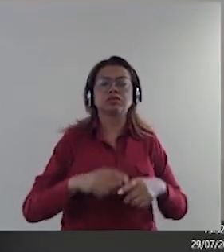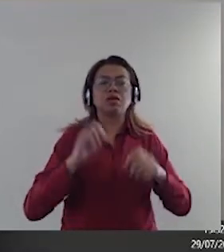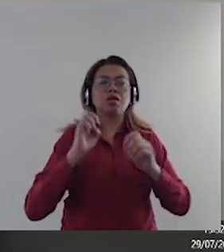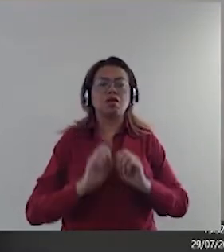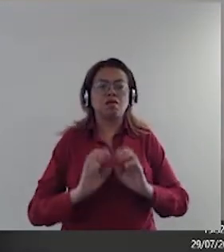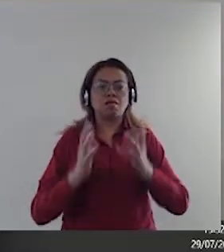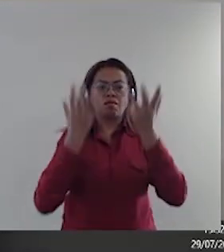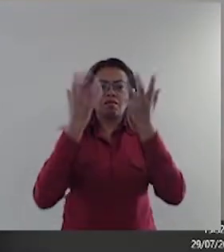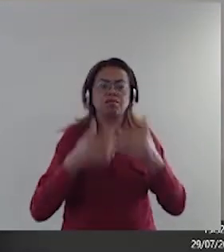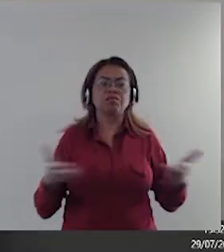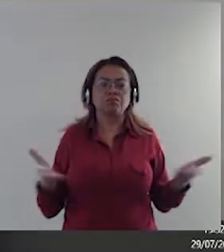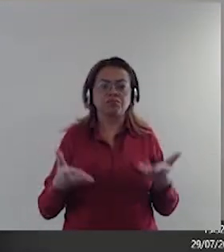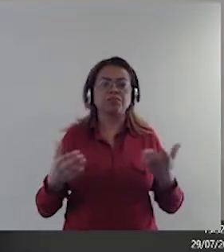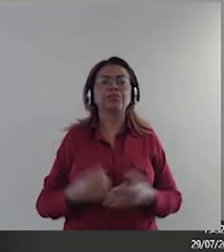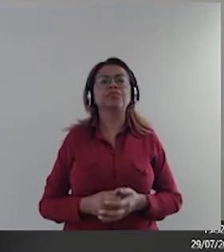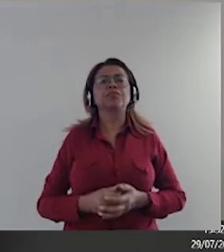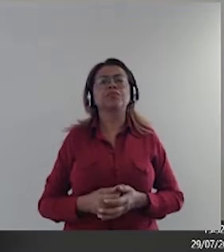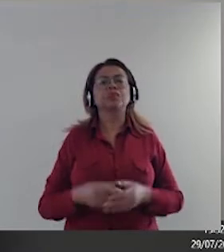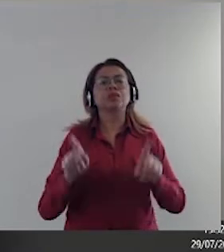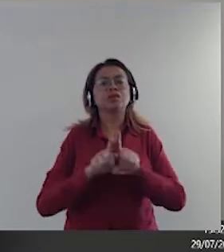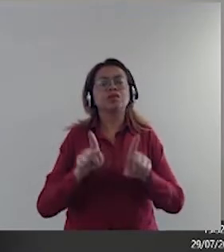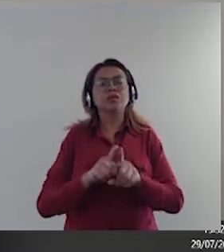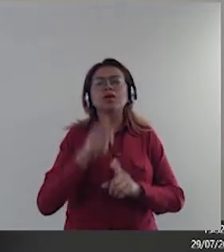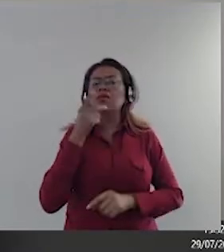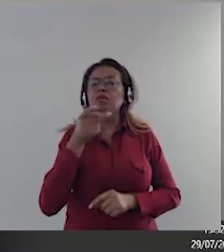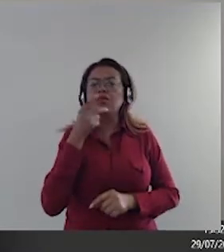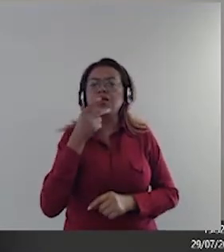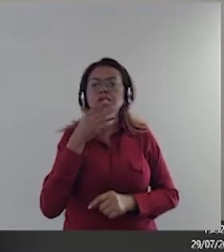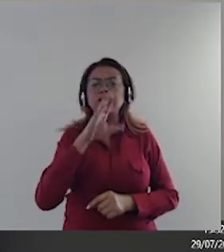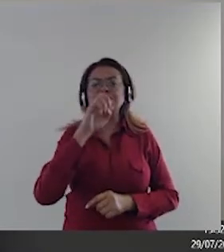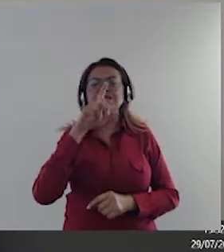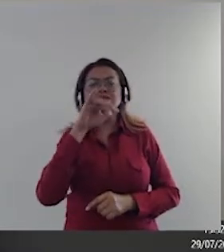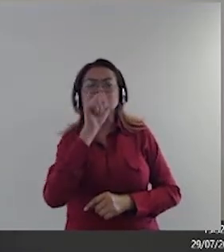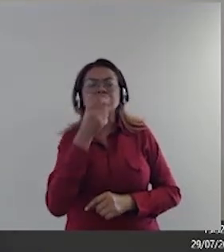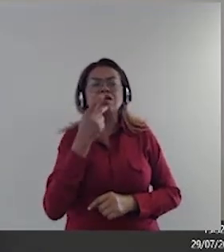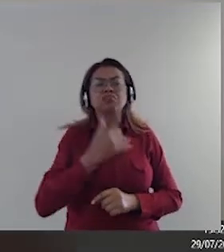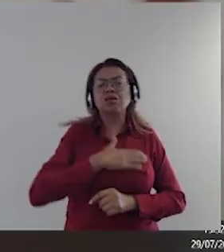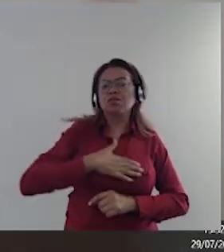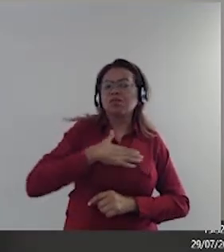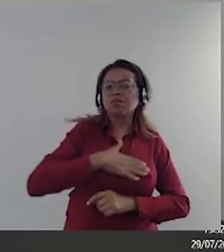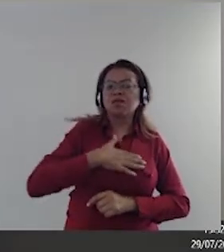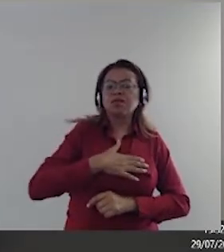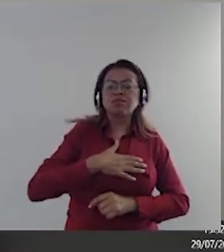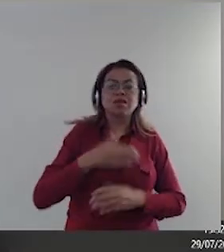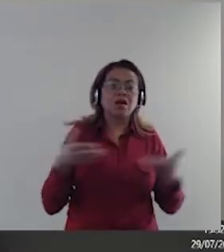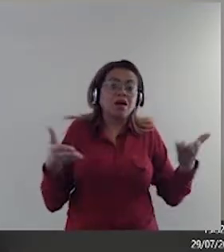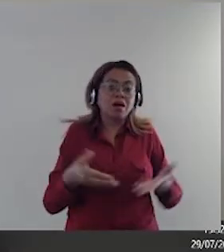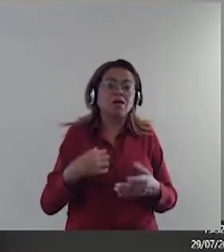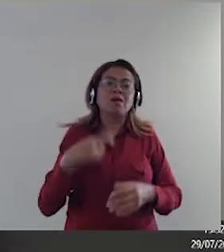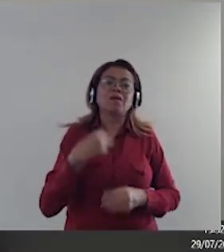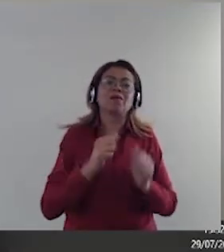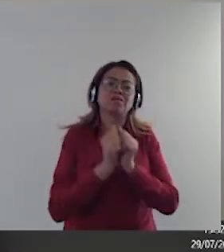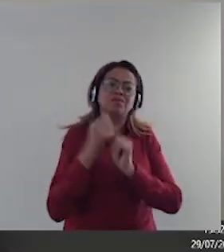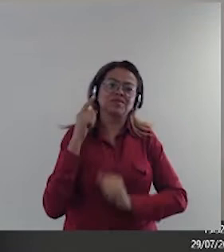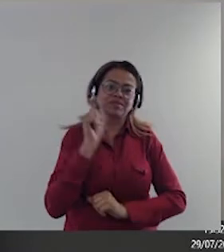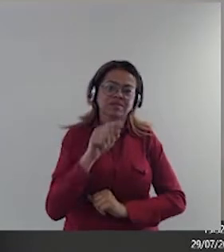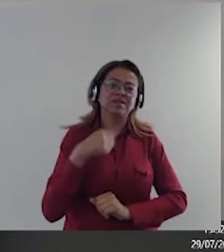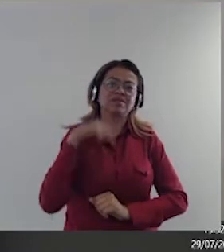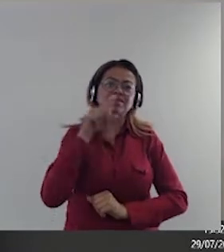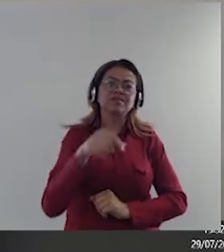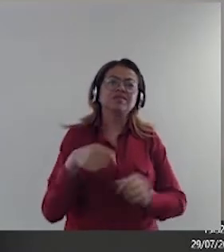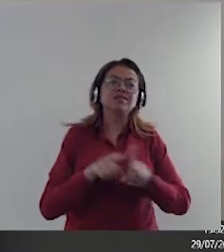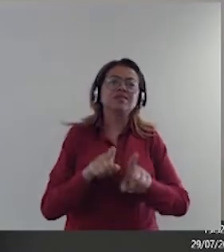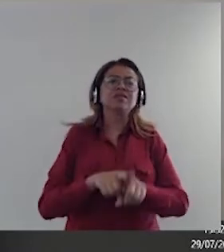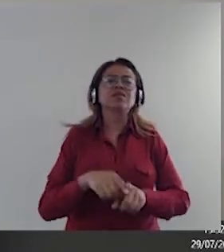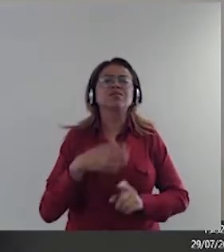Né? Também quero dizer, Célia, que é um prazer realmente muito grande, meu também, estar com você aqui na sala. Né? Você que é do nosso